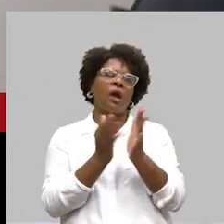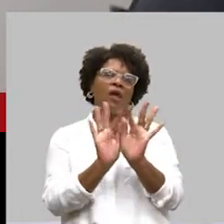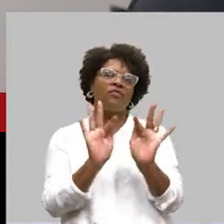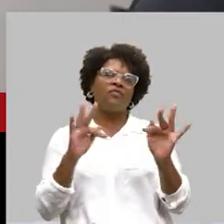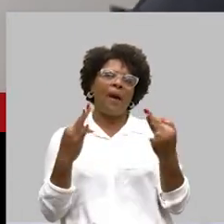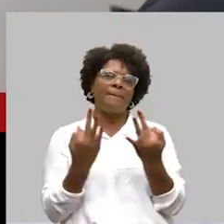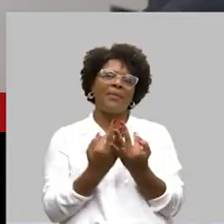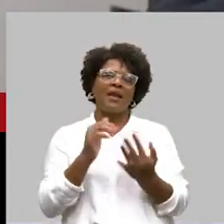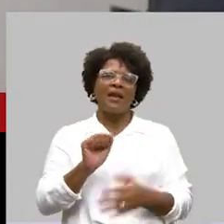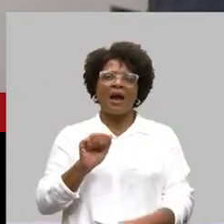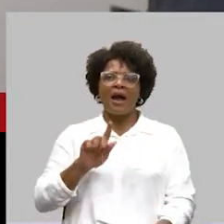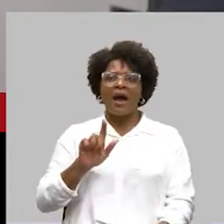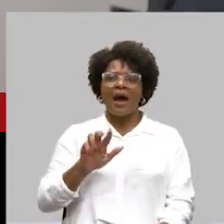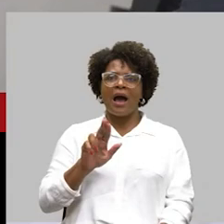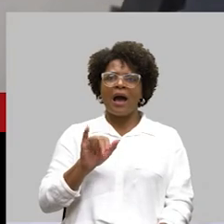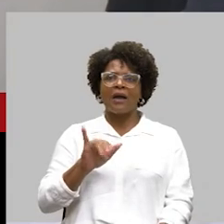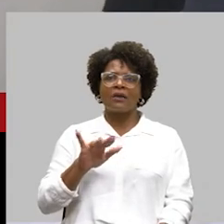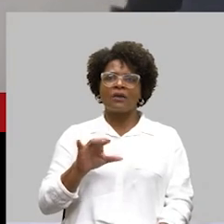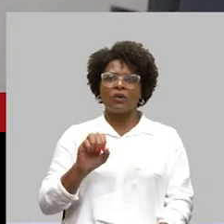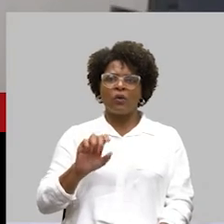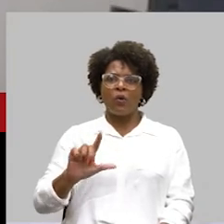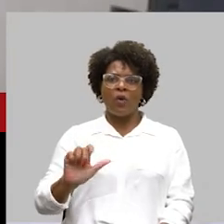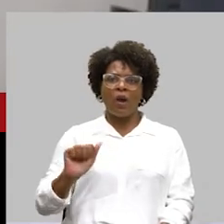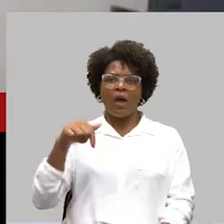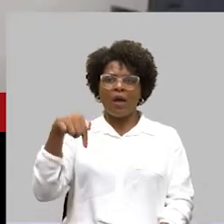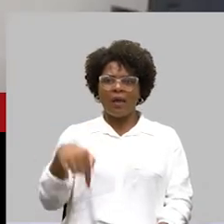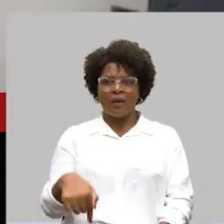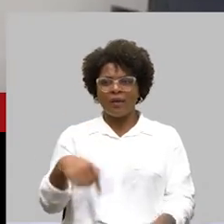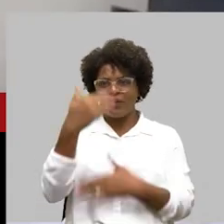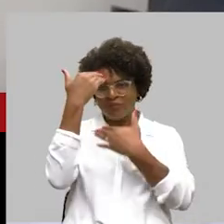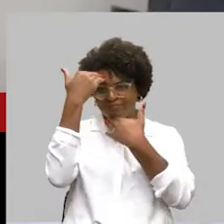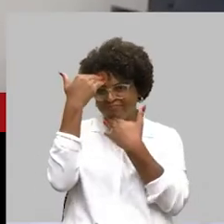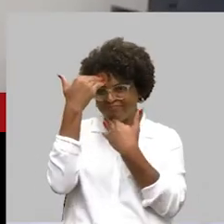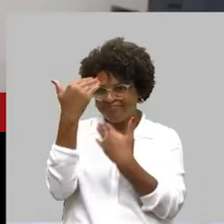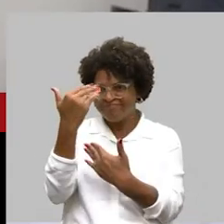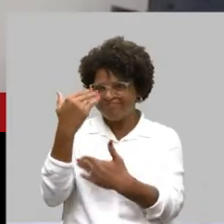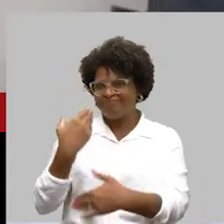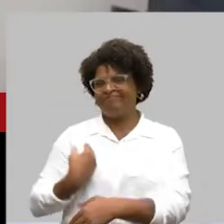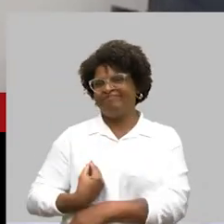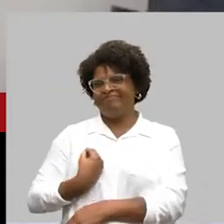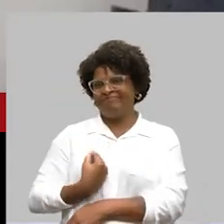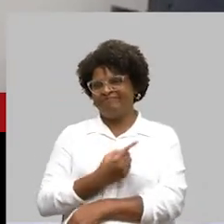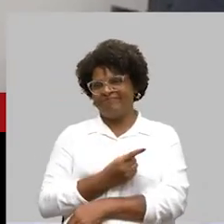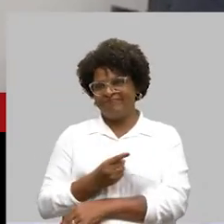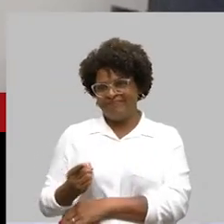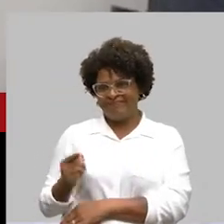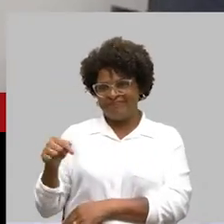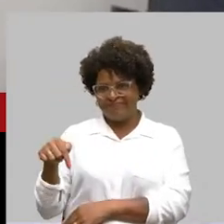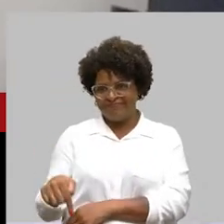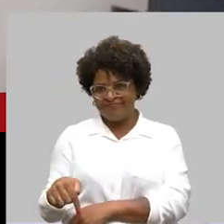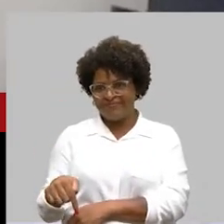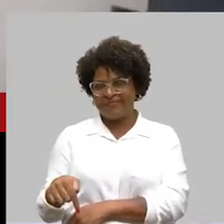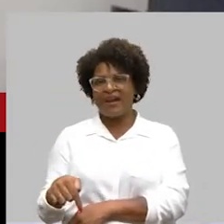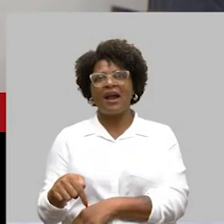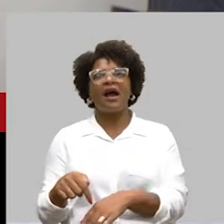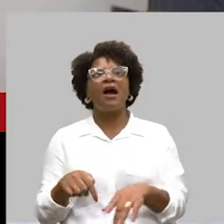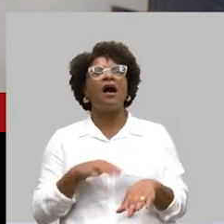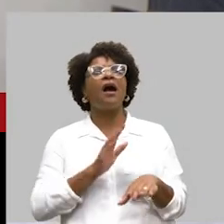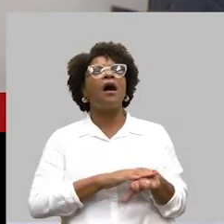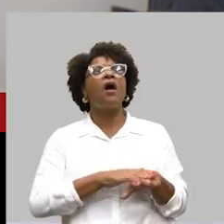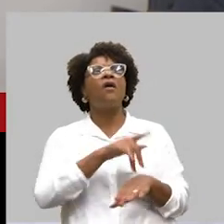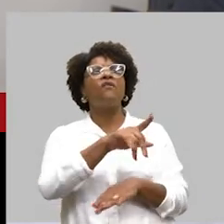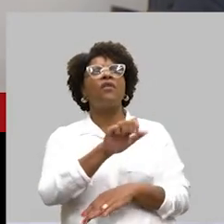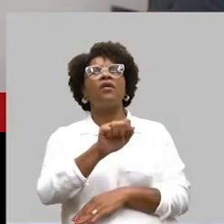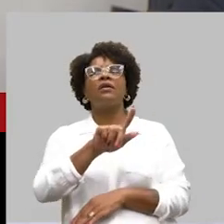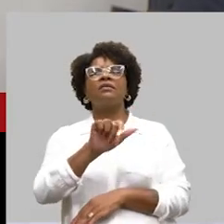cadê os professores monitores coordenadores gratidão pela presença de vocês aqui ô Alex você podia vir representando